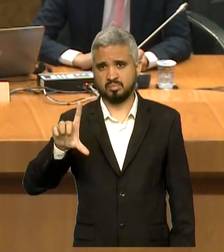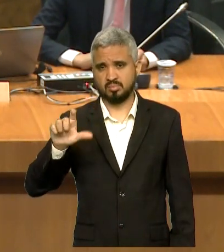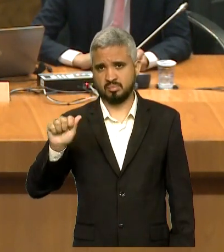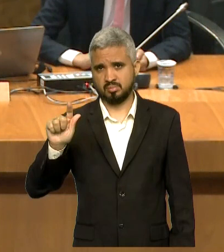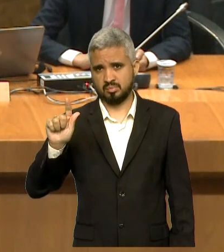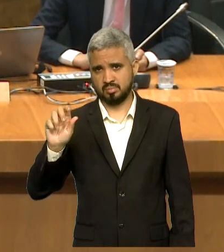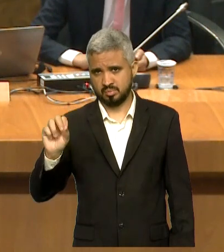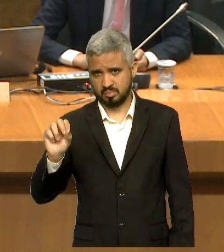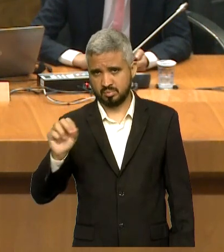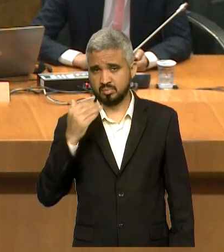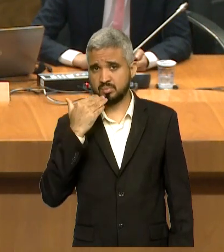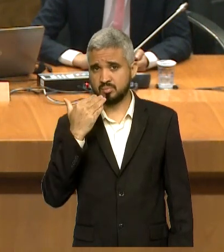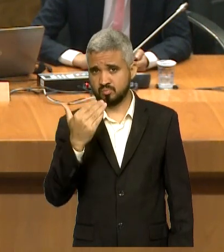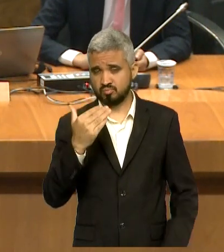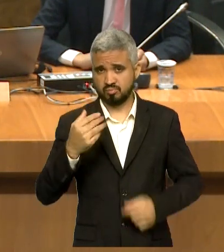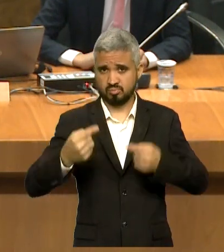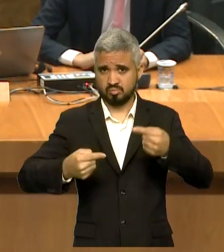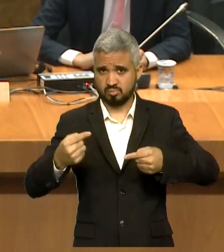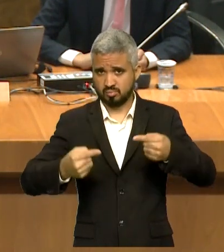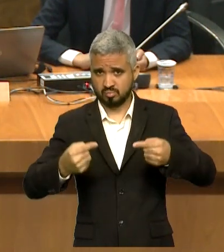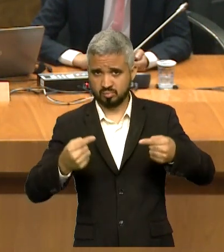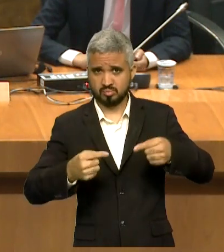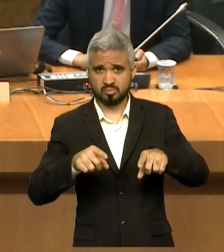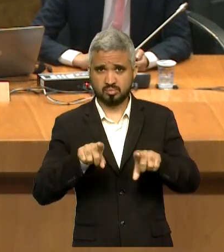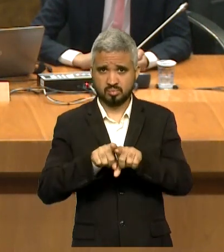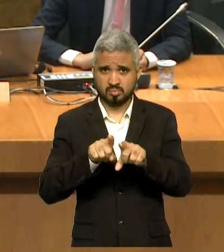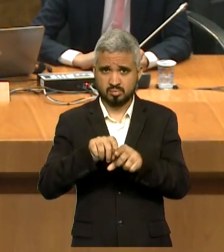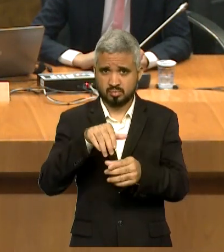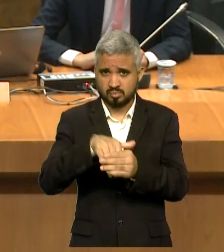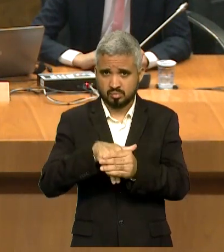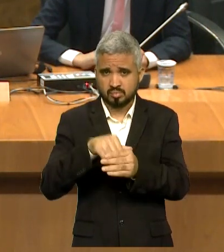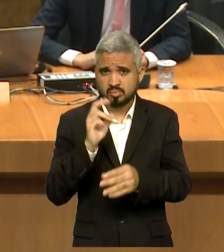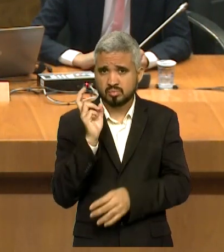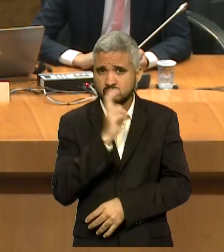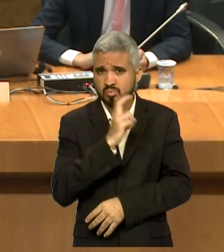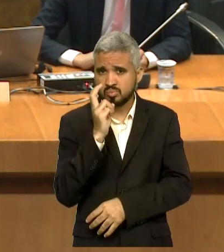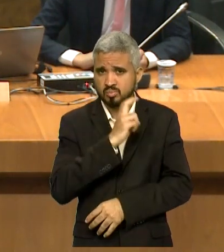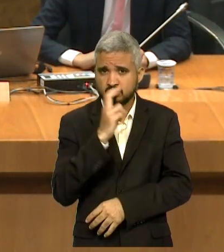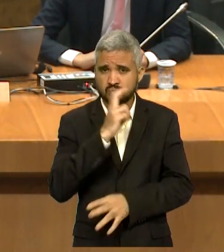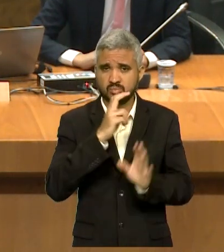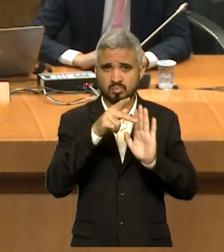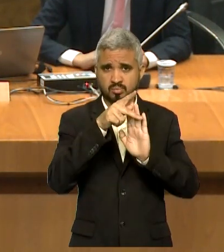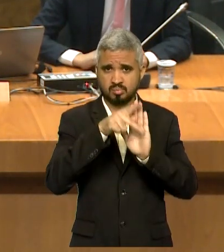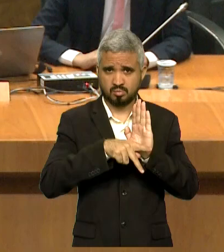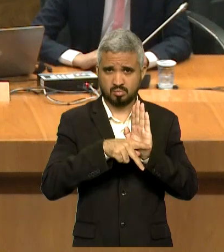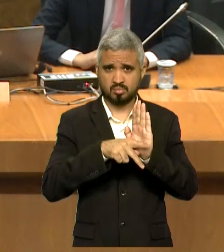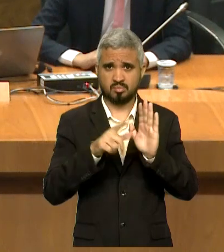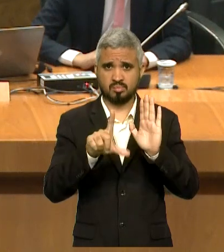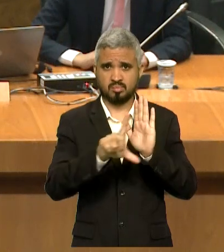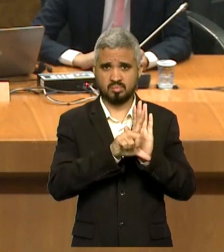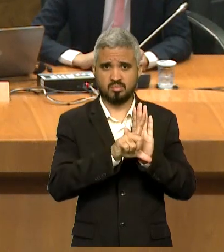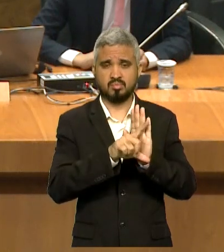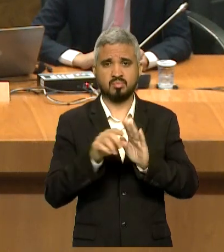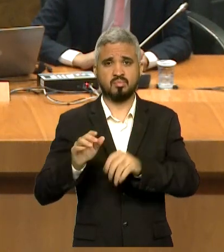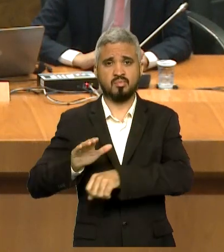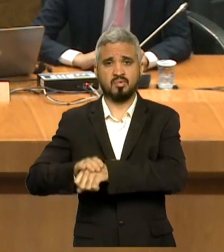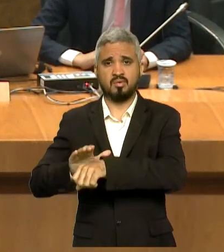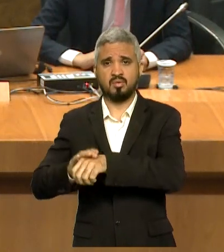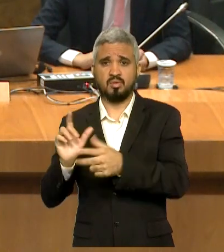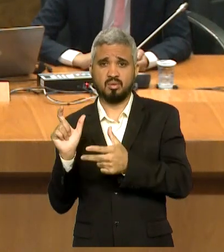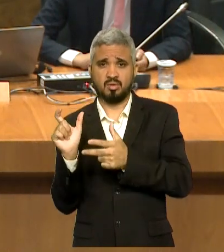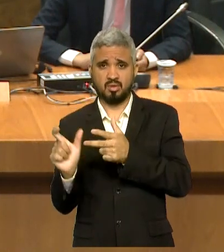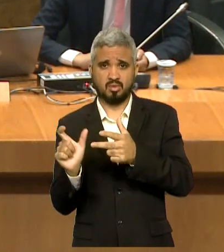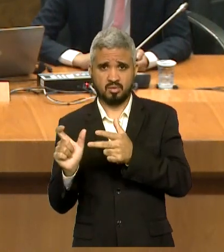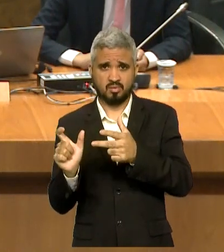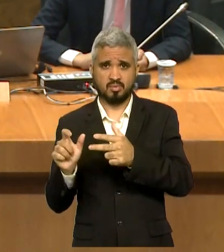e votado em regime de urgência o projeto de lei de autoria do Poder Executivo, encaminhado pela